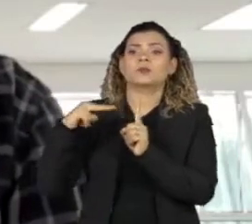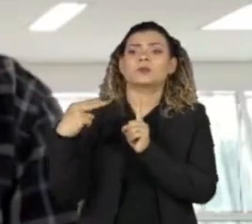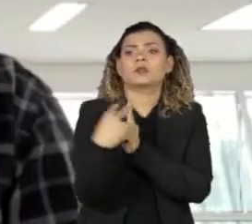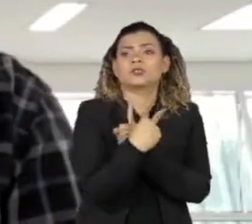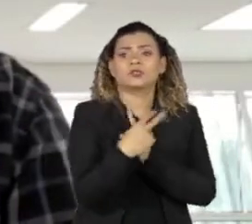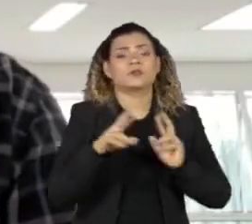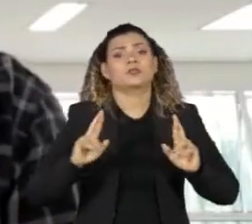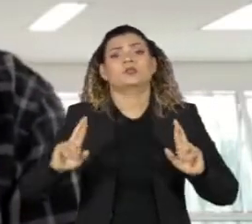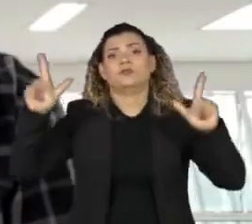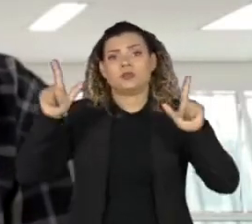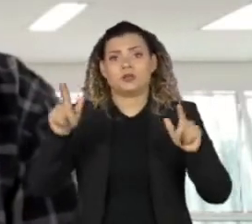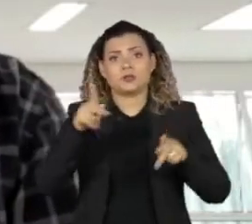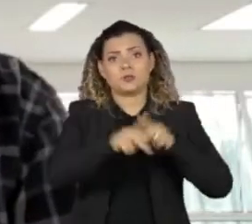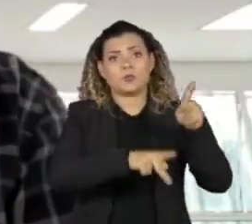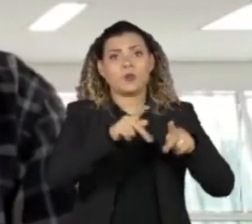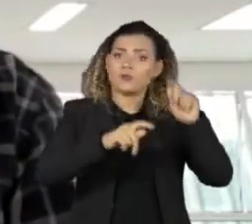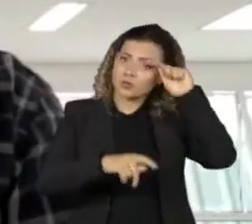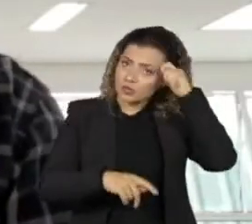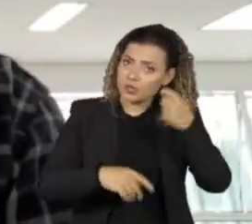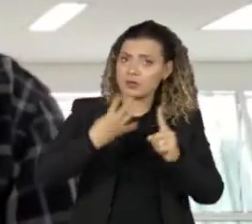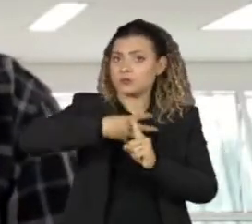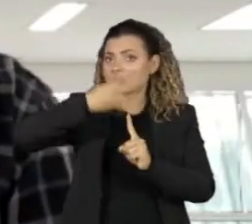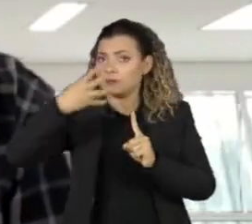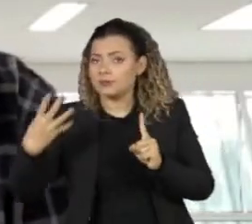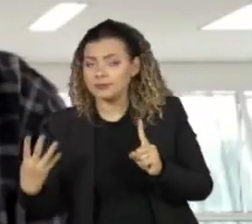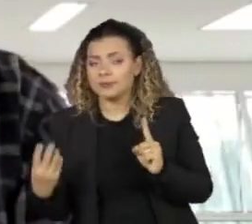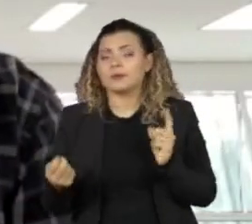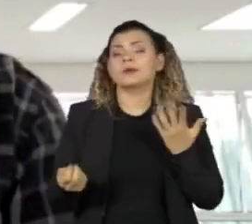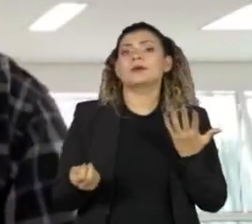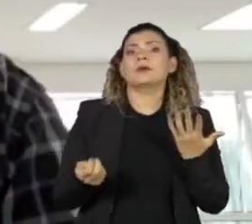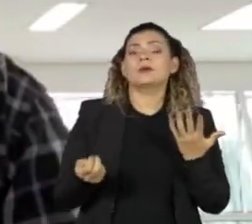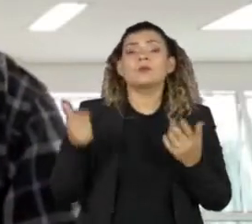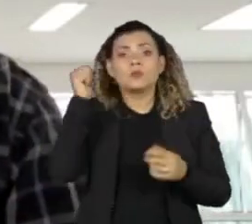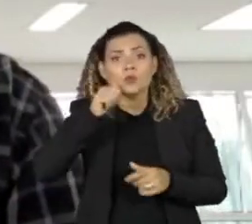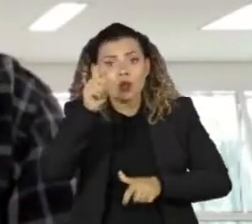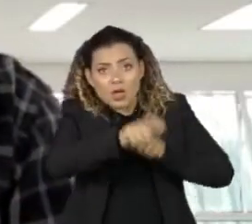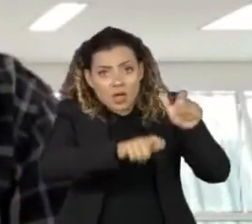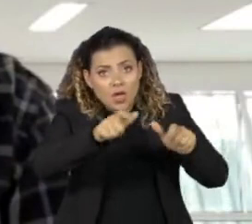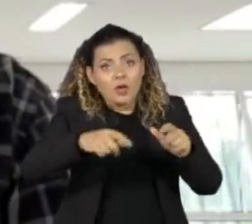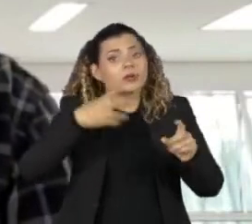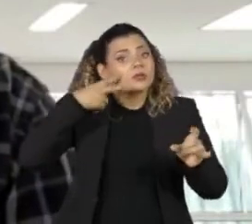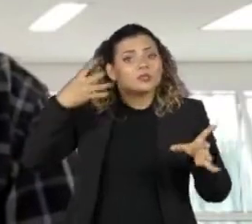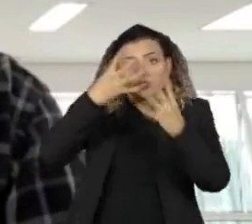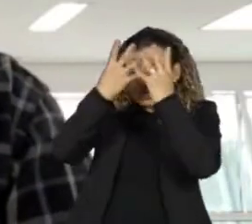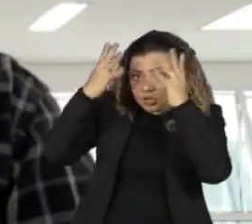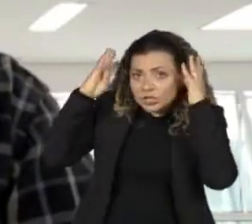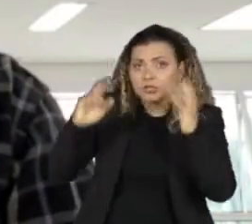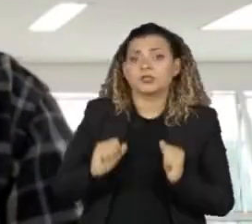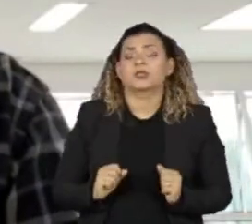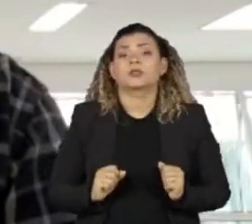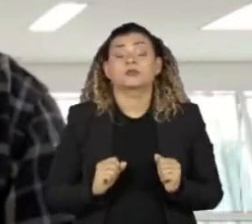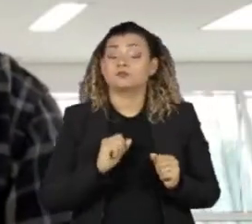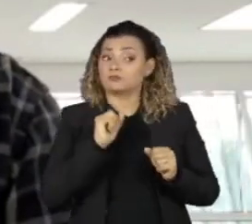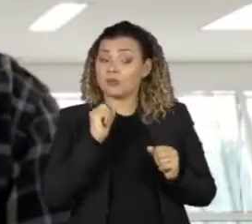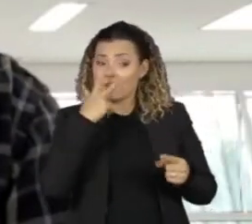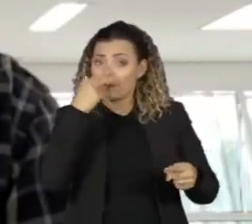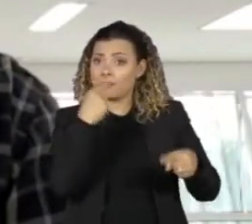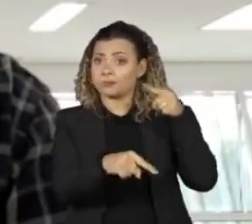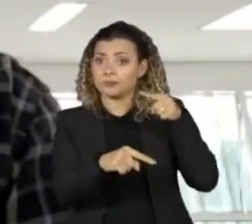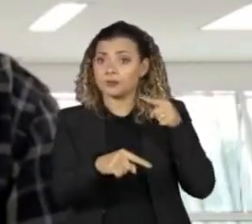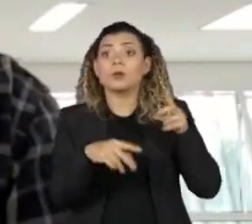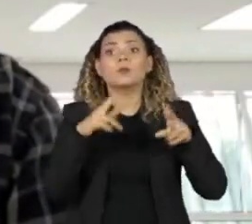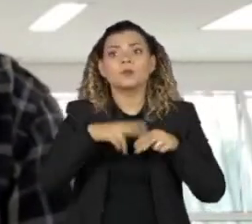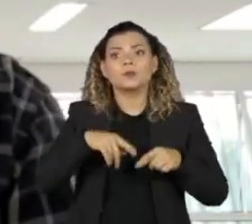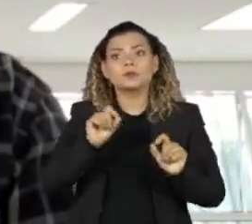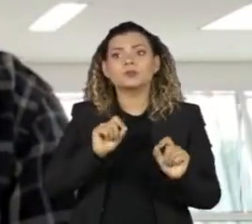se opõem à população negra, LGBTQIA+, às mulheres, aos indígenas. E à medida que um chefe de Estado,